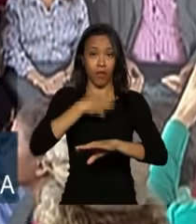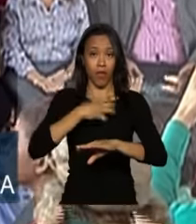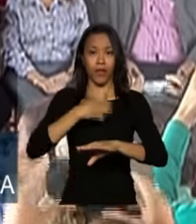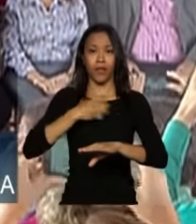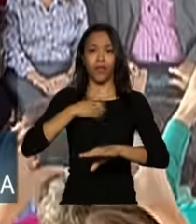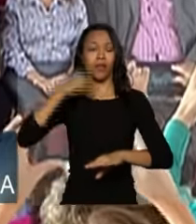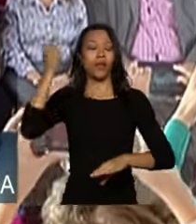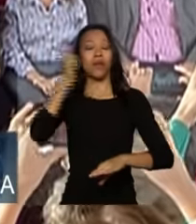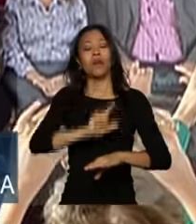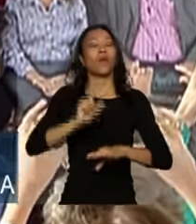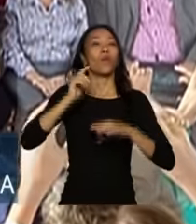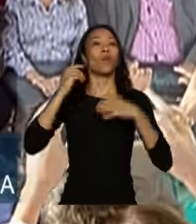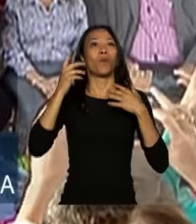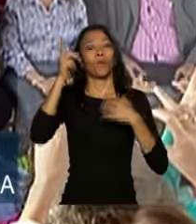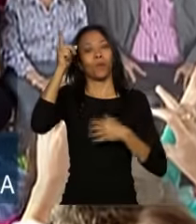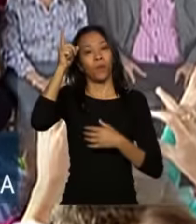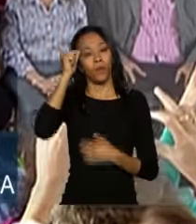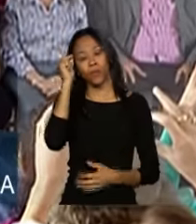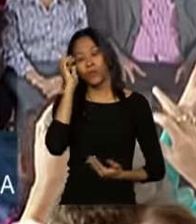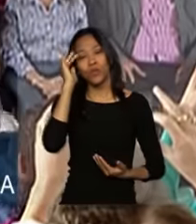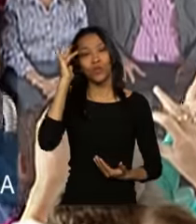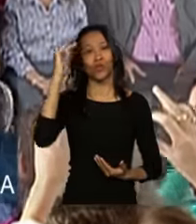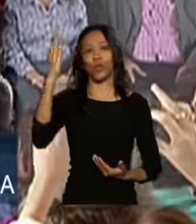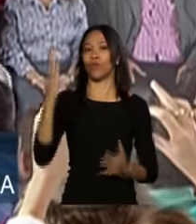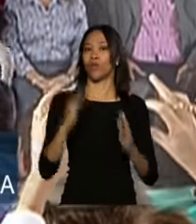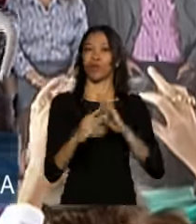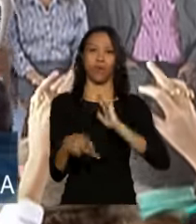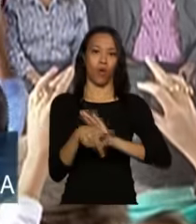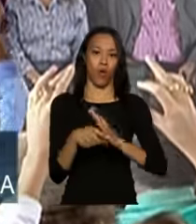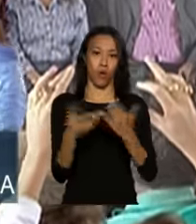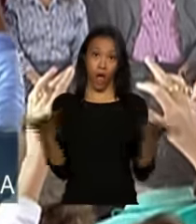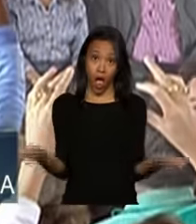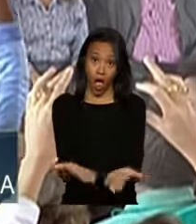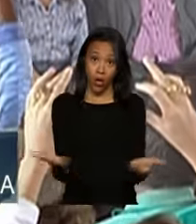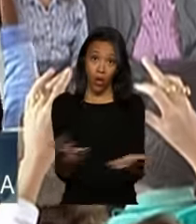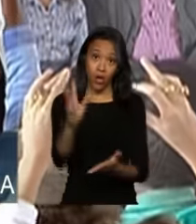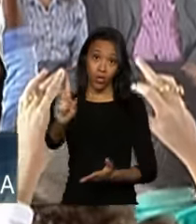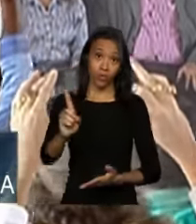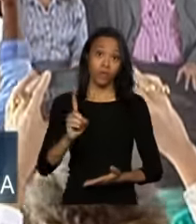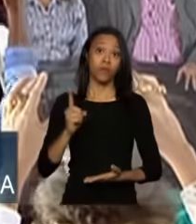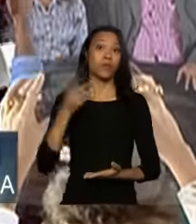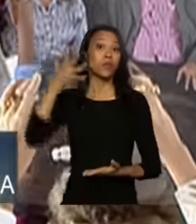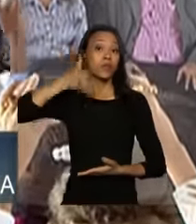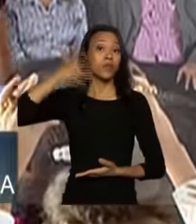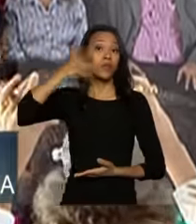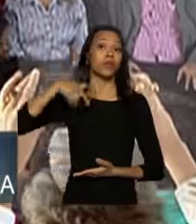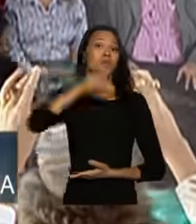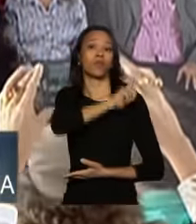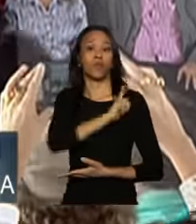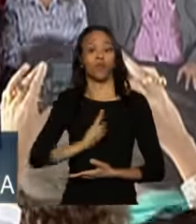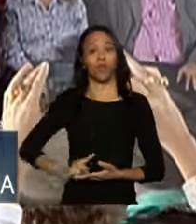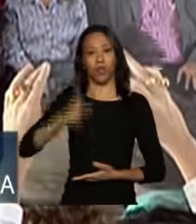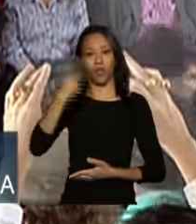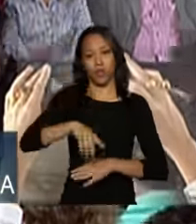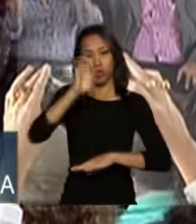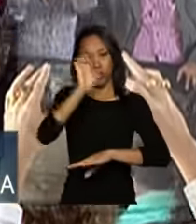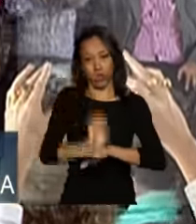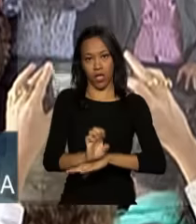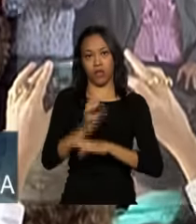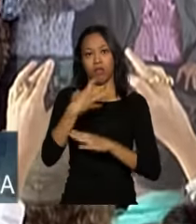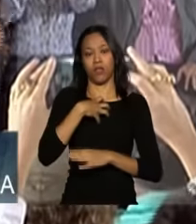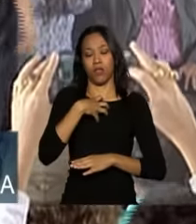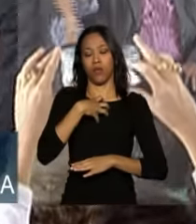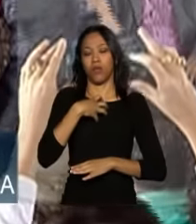realizando o grande sonho da casa própria. Vamos ouvir as palavras do governador da Bahia, terra mãe